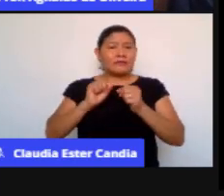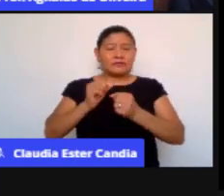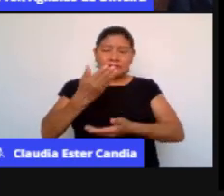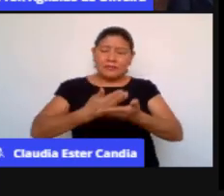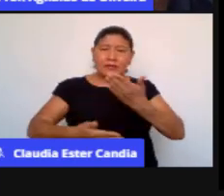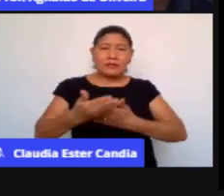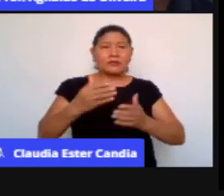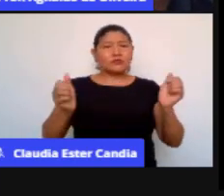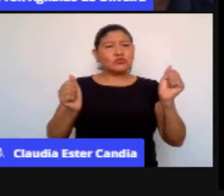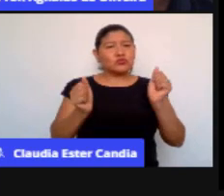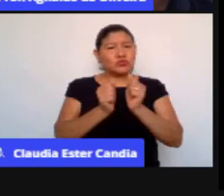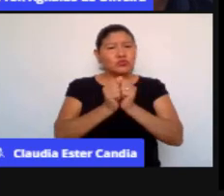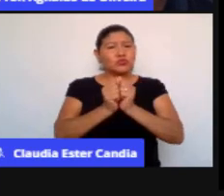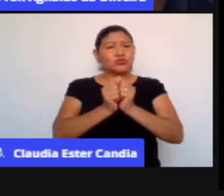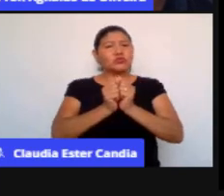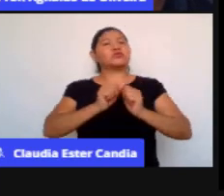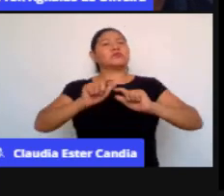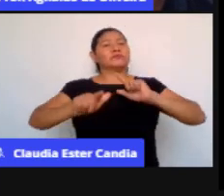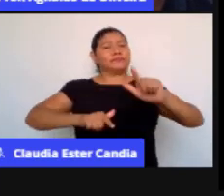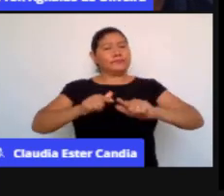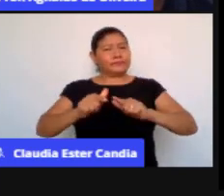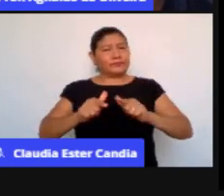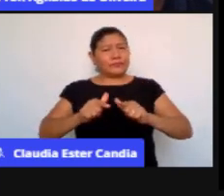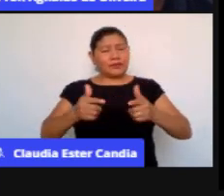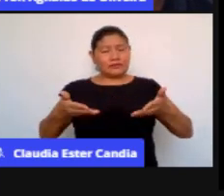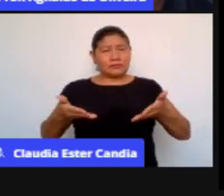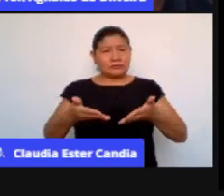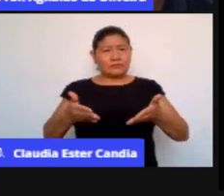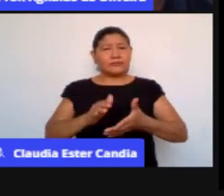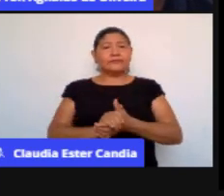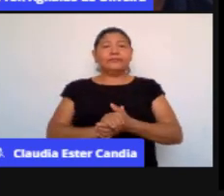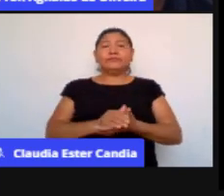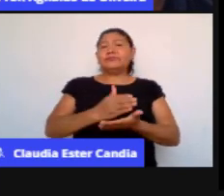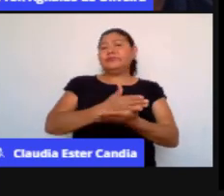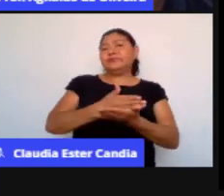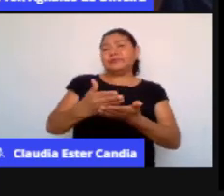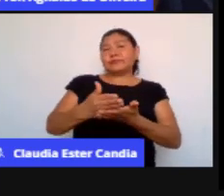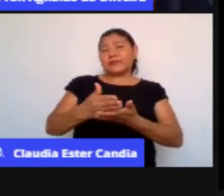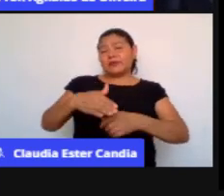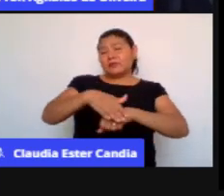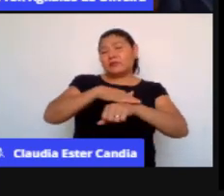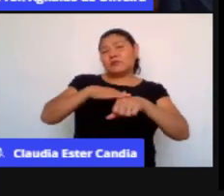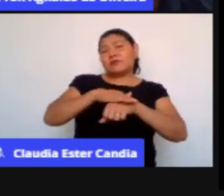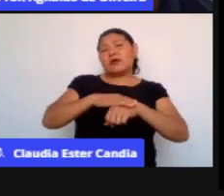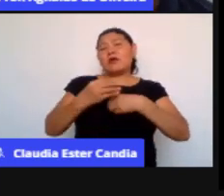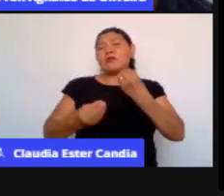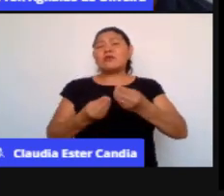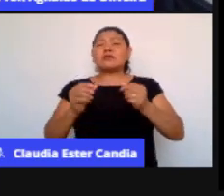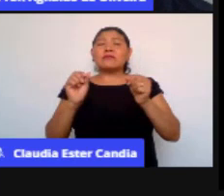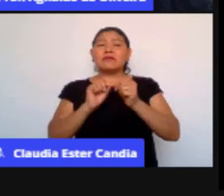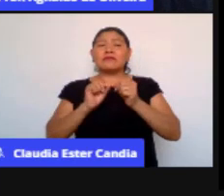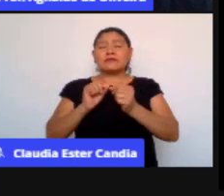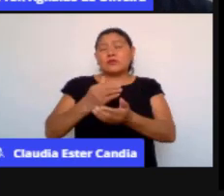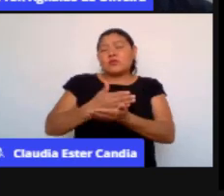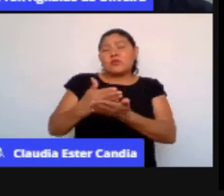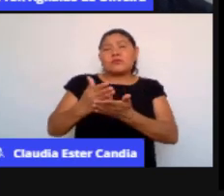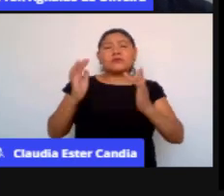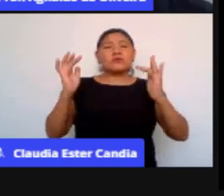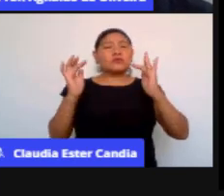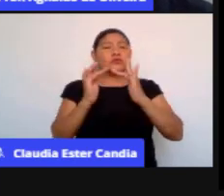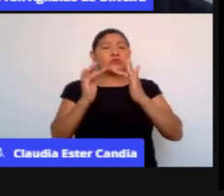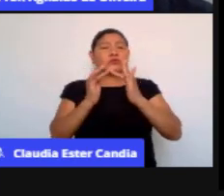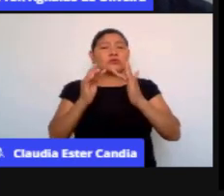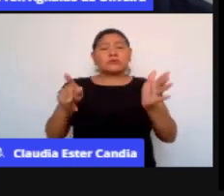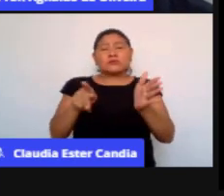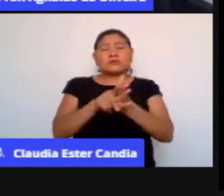a gente queria também falar com relação a esse primeiro contato, com os alunos e com a escola, A gente acredita